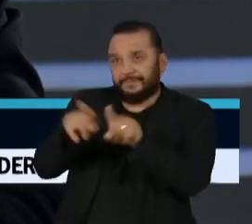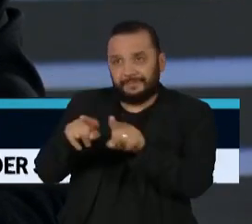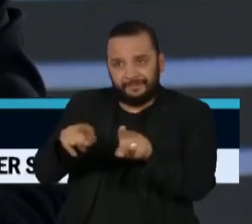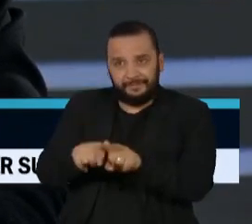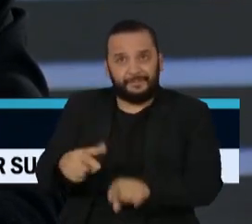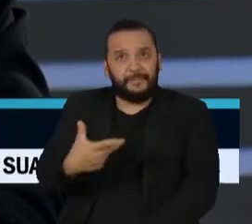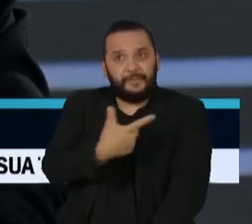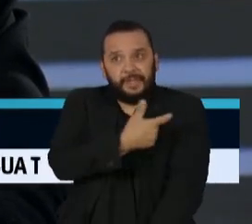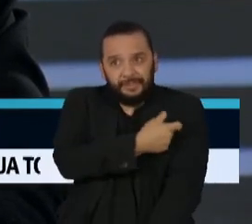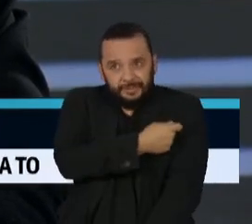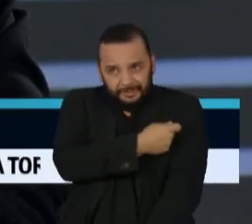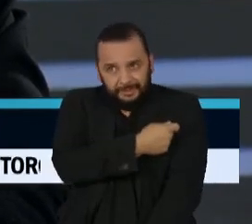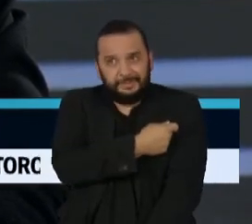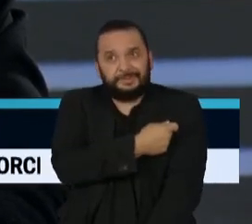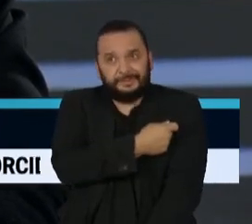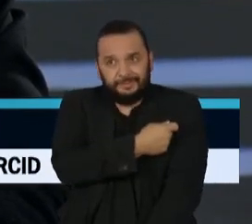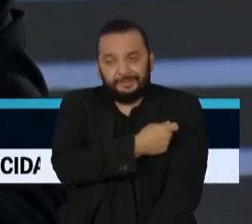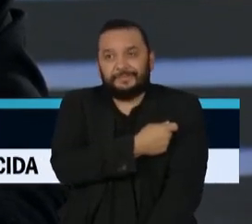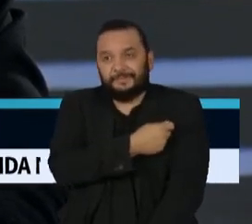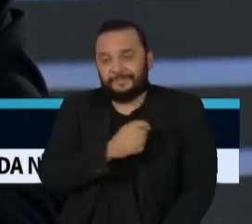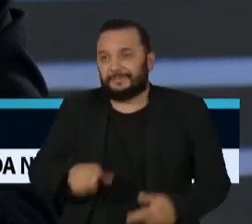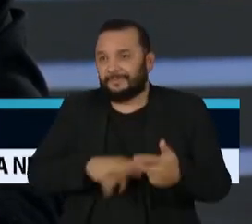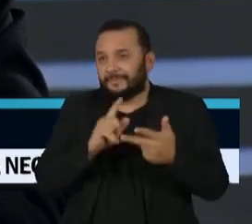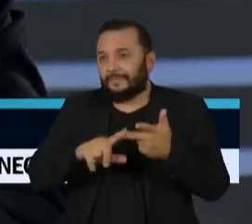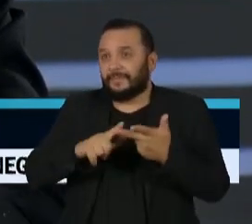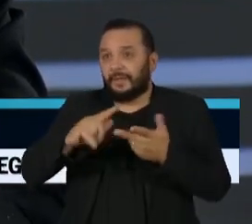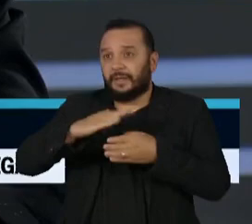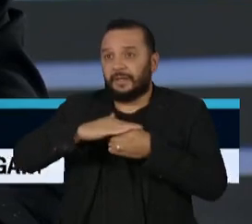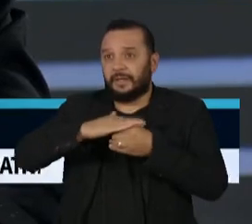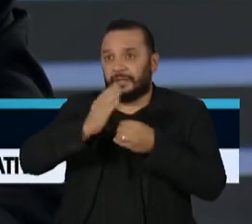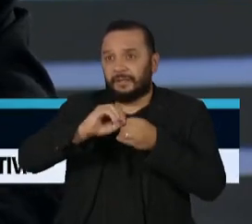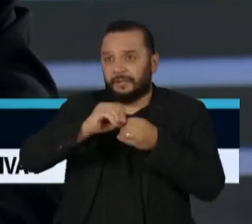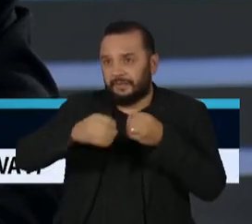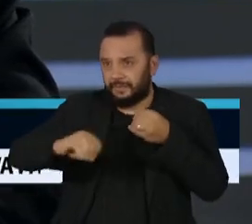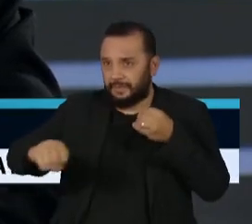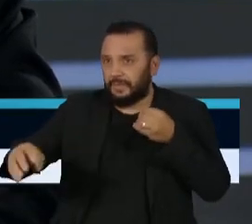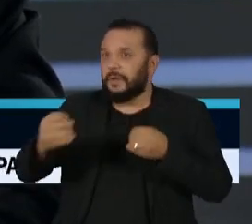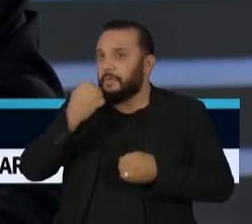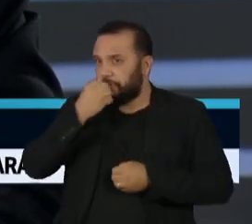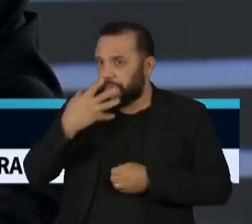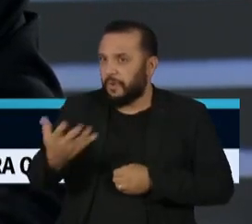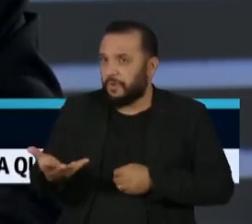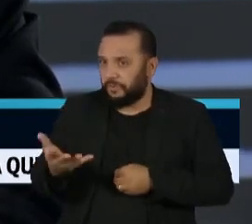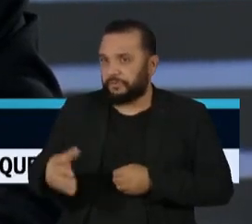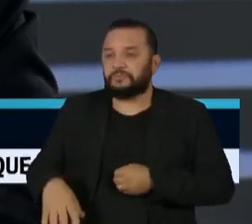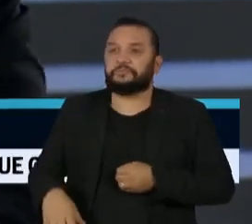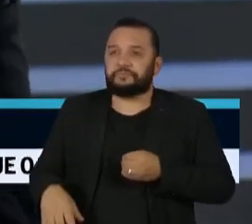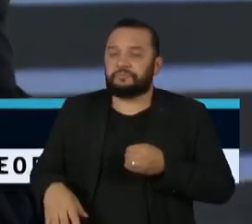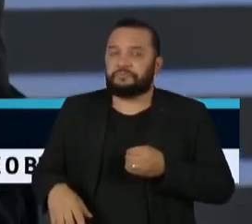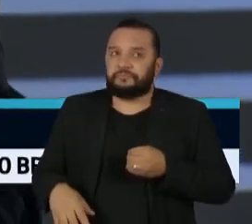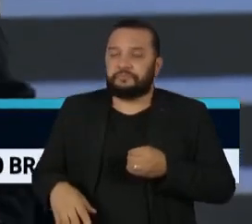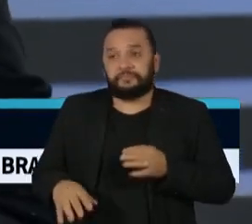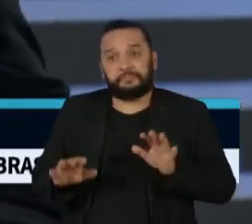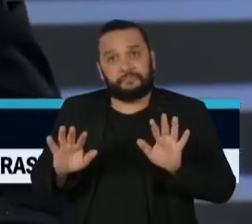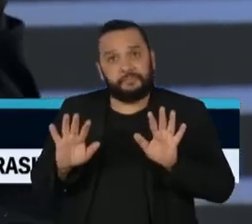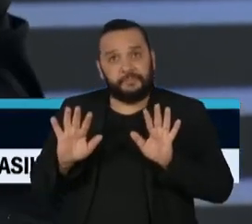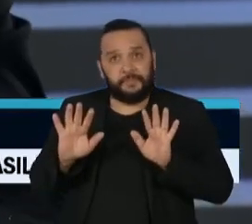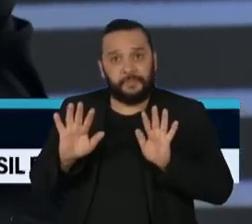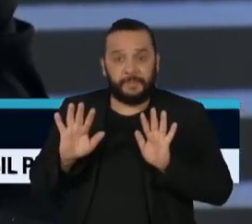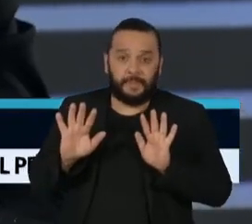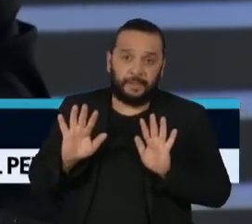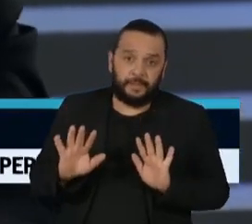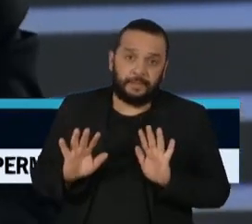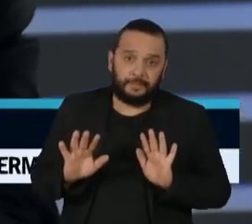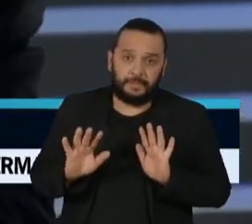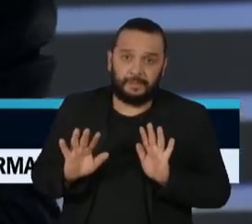vacinas, melhor condição de esgoto na cidade, melhor organização, saneamento básico. Agora,